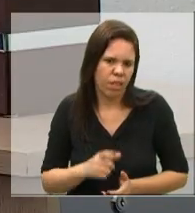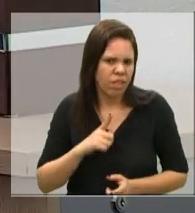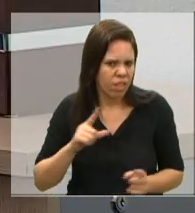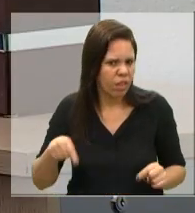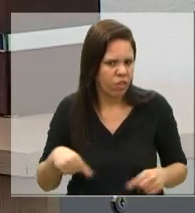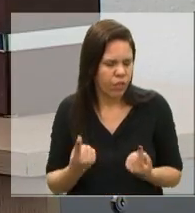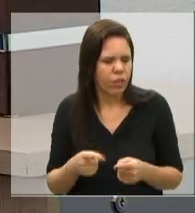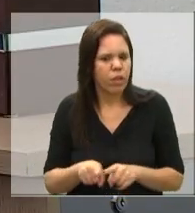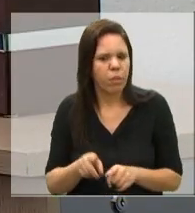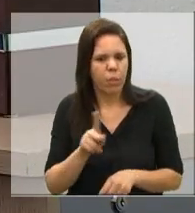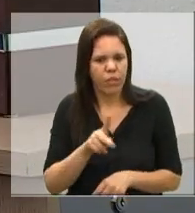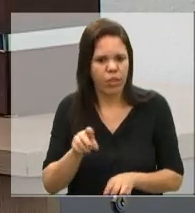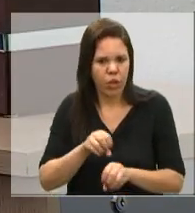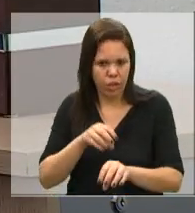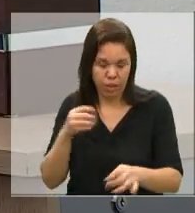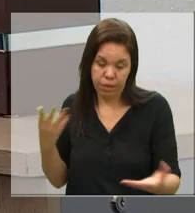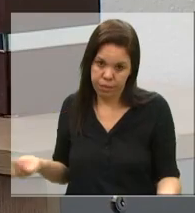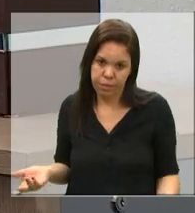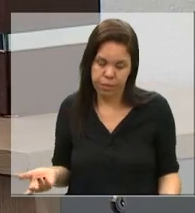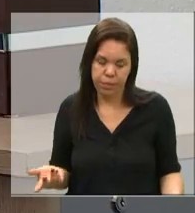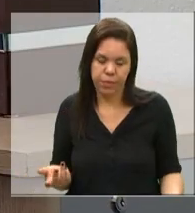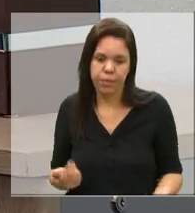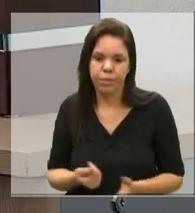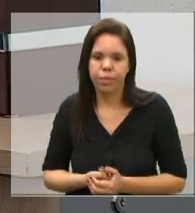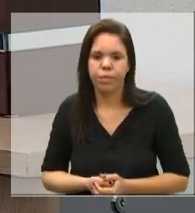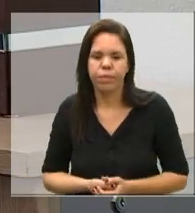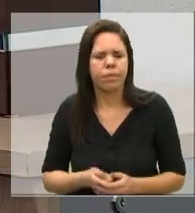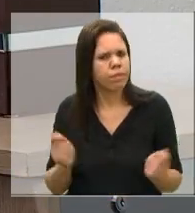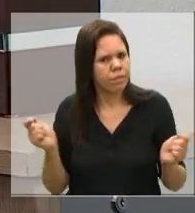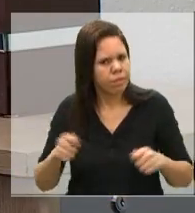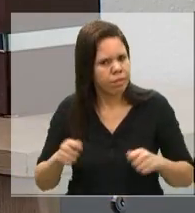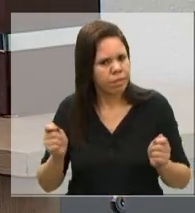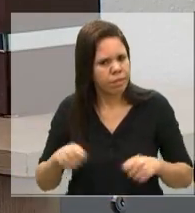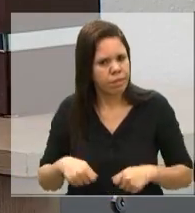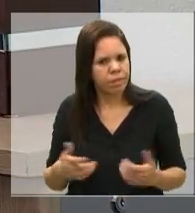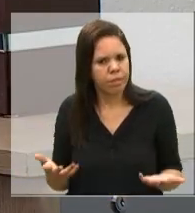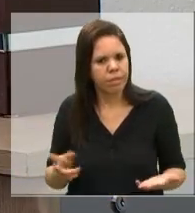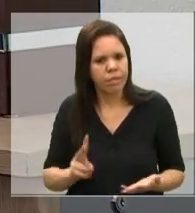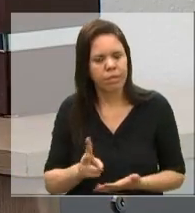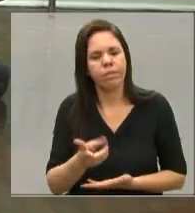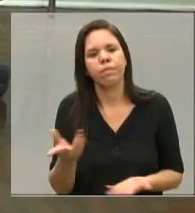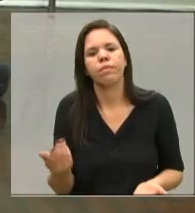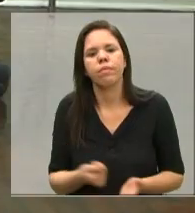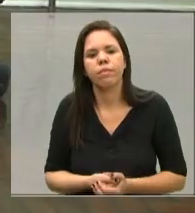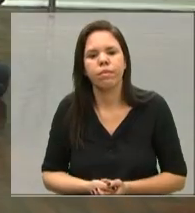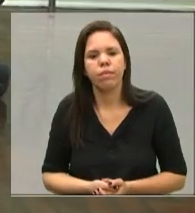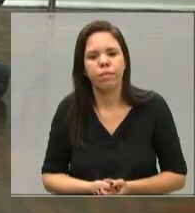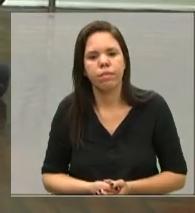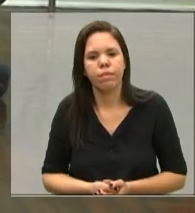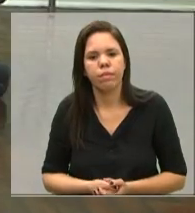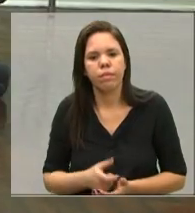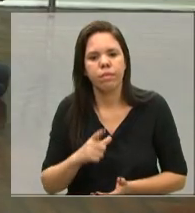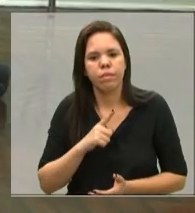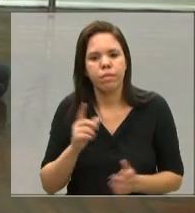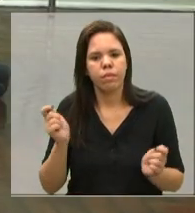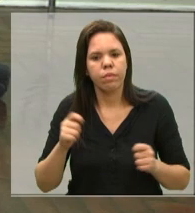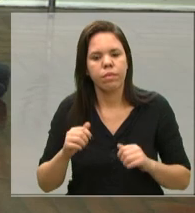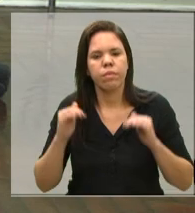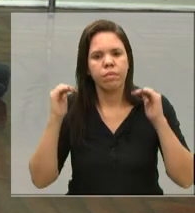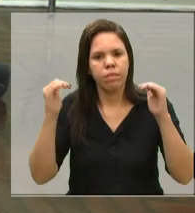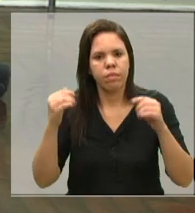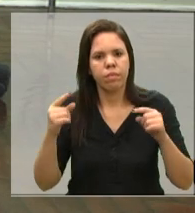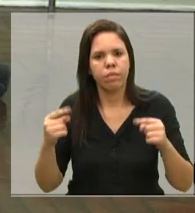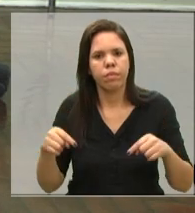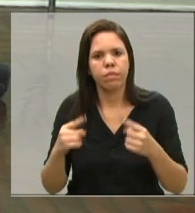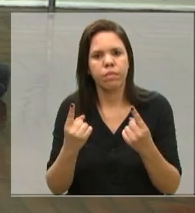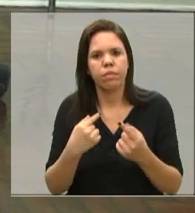desafio também para o professor de EAD, né? Porque ele tem que estar capacitado constantemente, né? Para atender. A grande capacitação, o grande